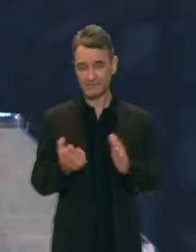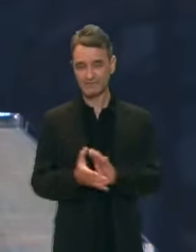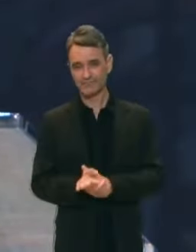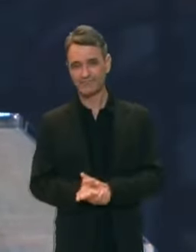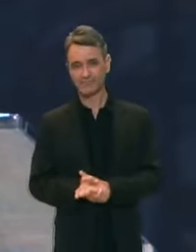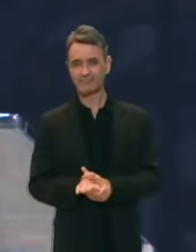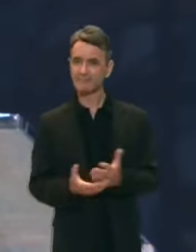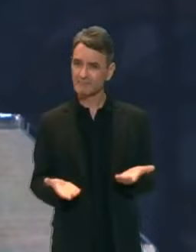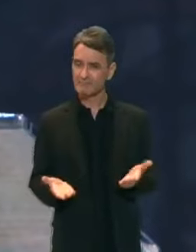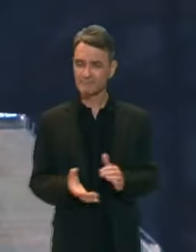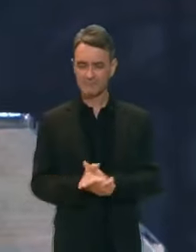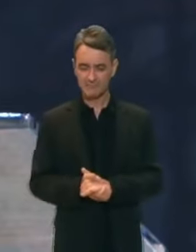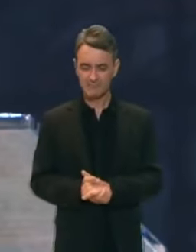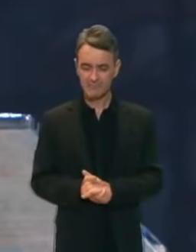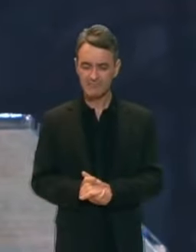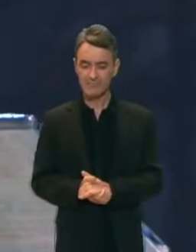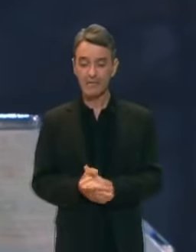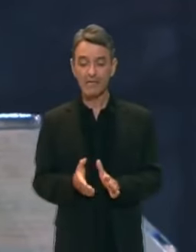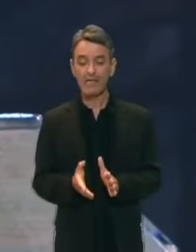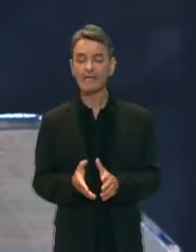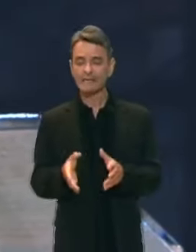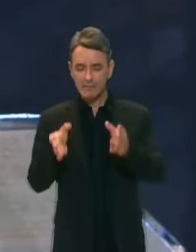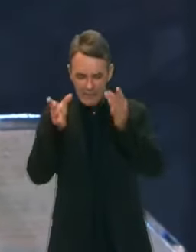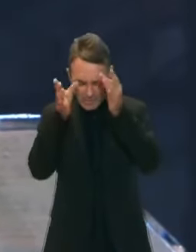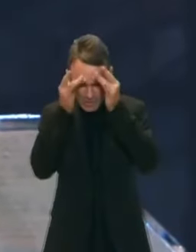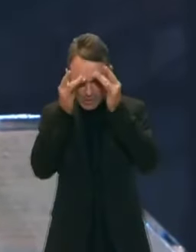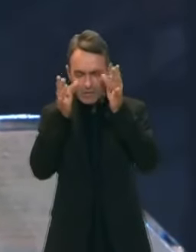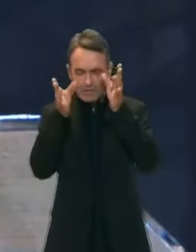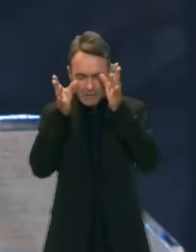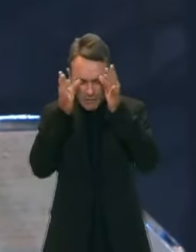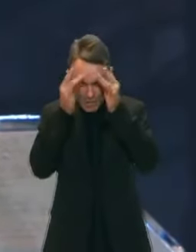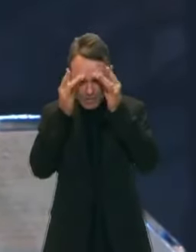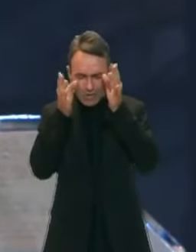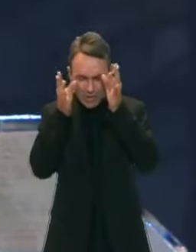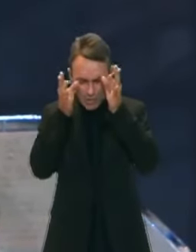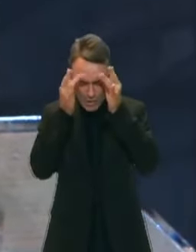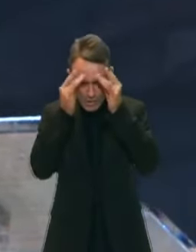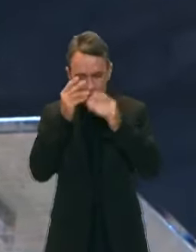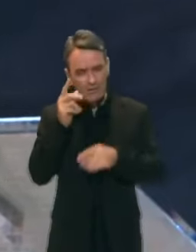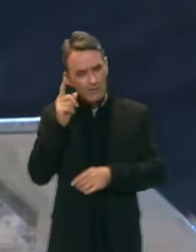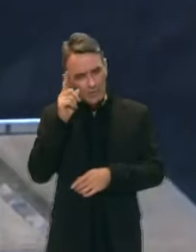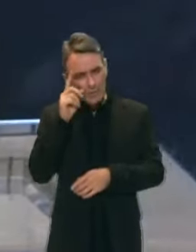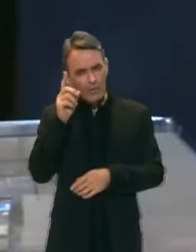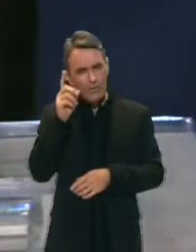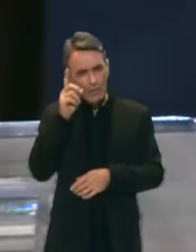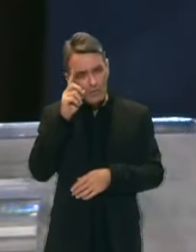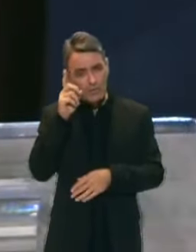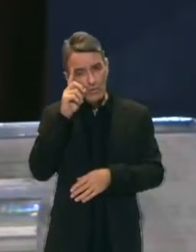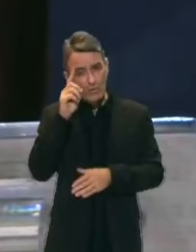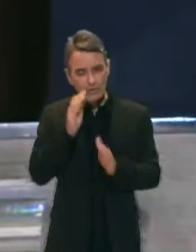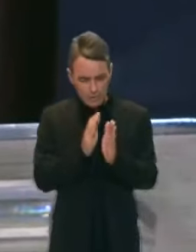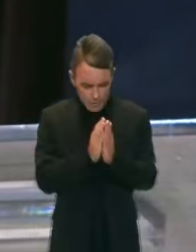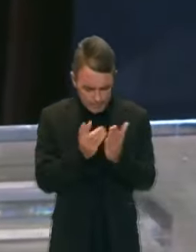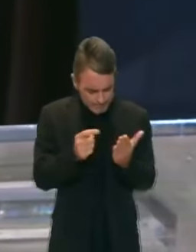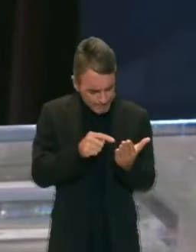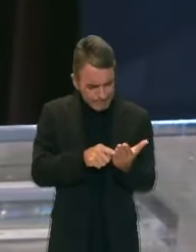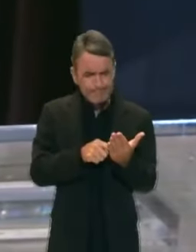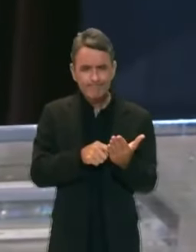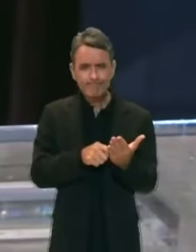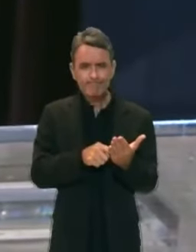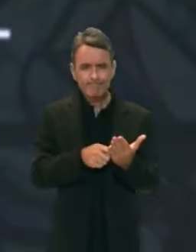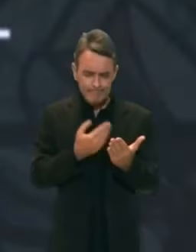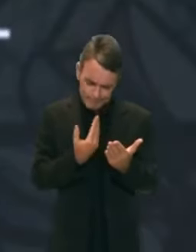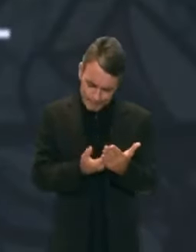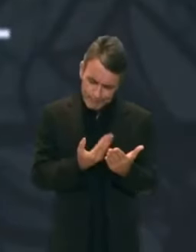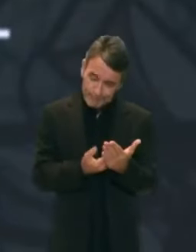Ter a prática da memorização, do estudo contínuo da palavra vai servir como se fosse um espelho que você olha para a